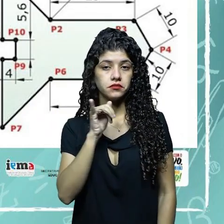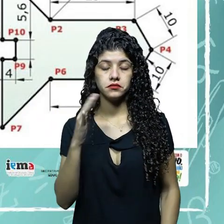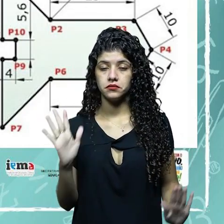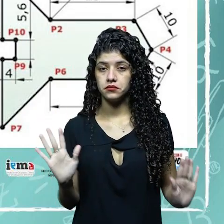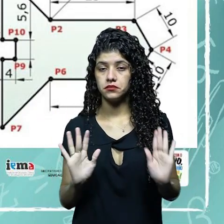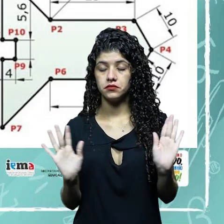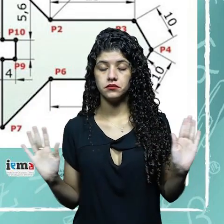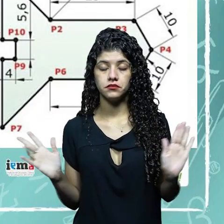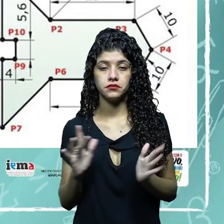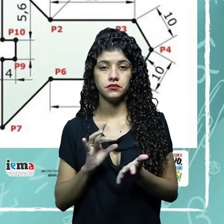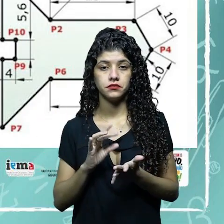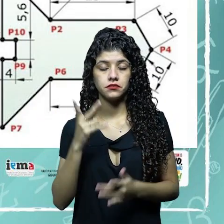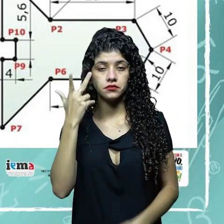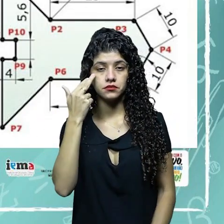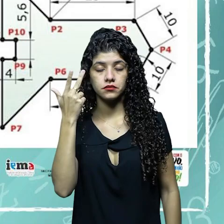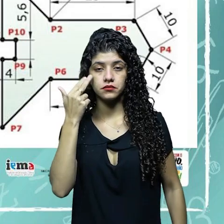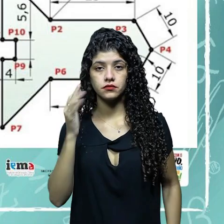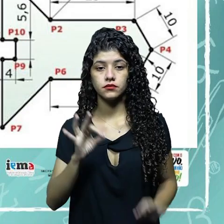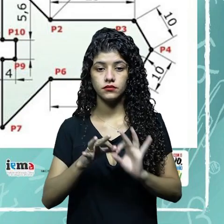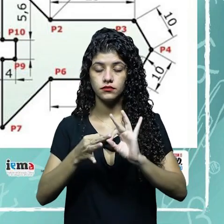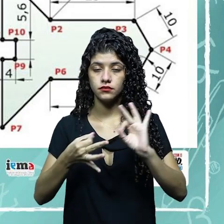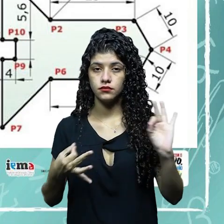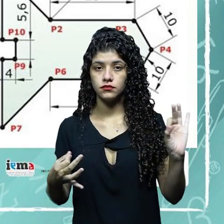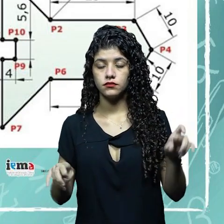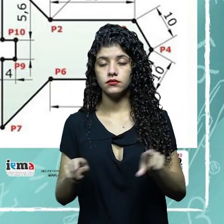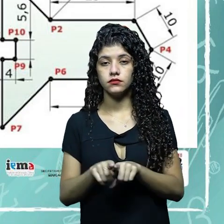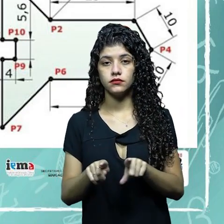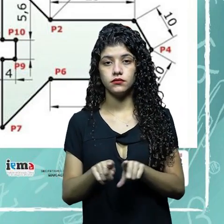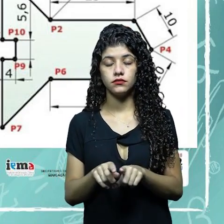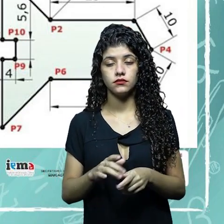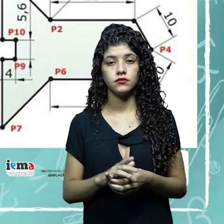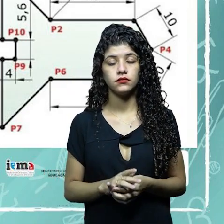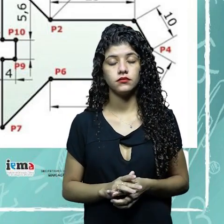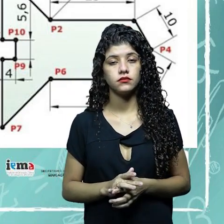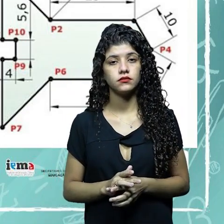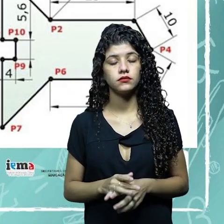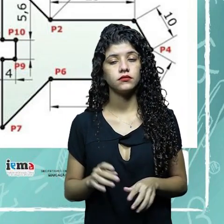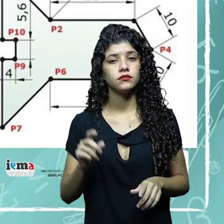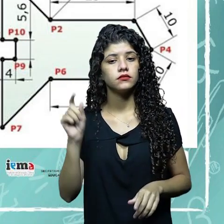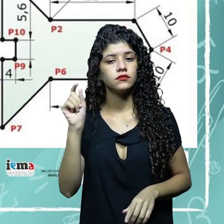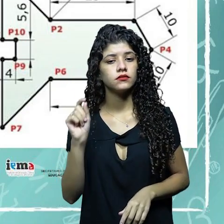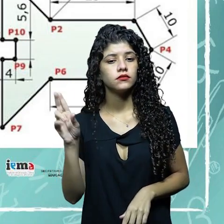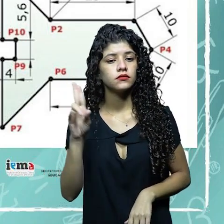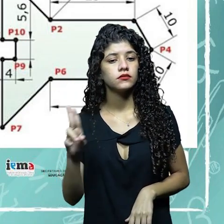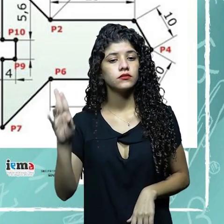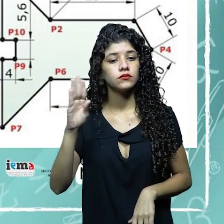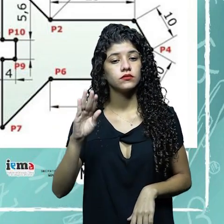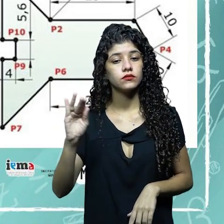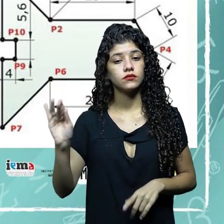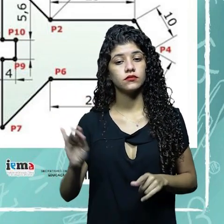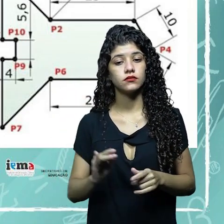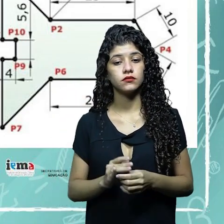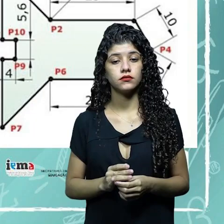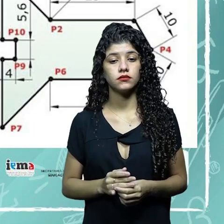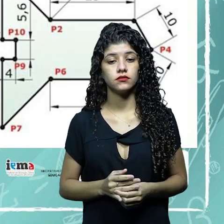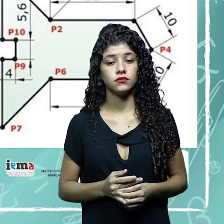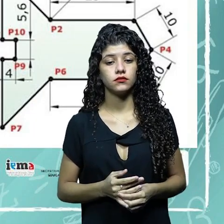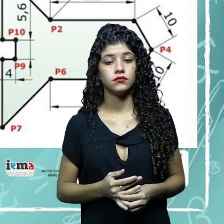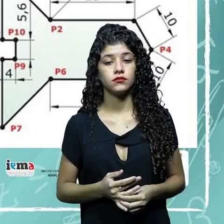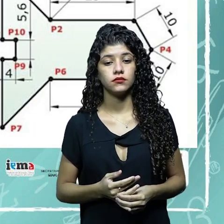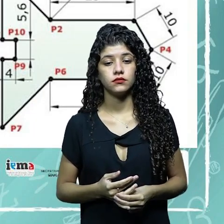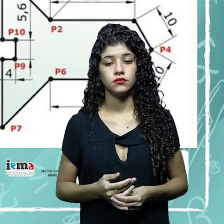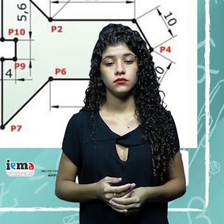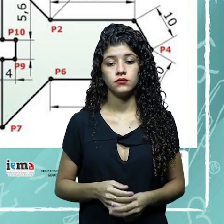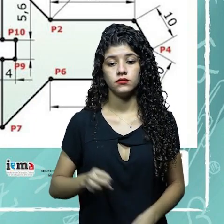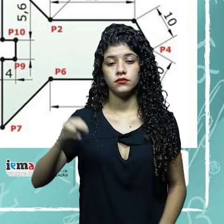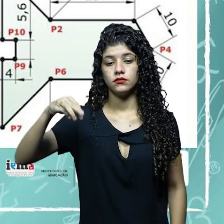tá? E usa o sinal de menor que para poder informar o ângulo. Então, como nesse exemplo